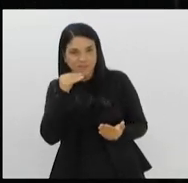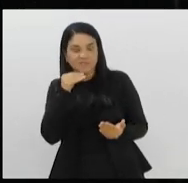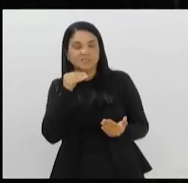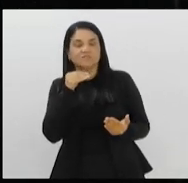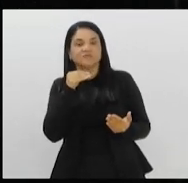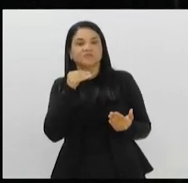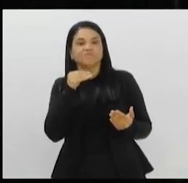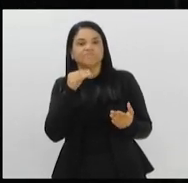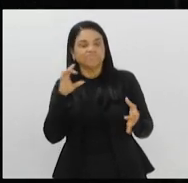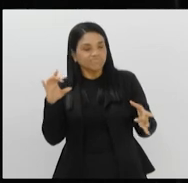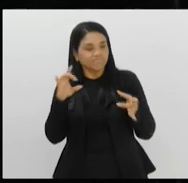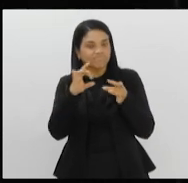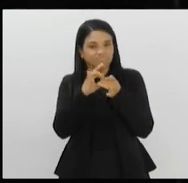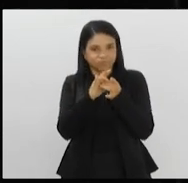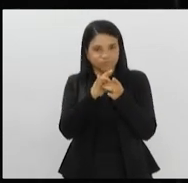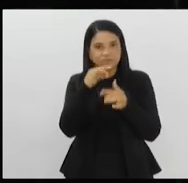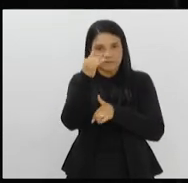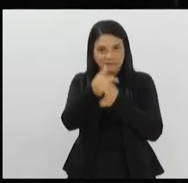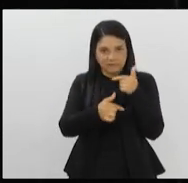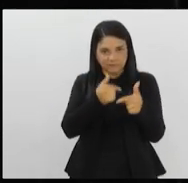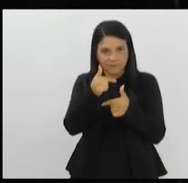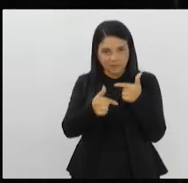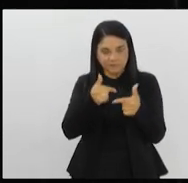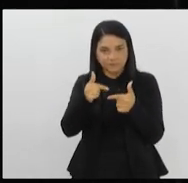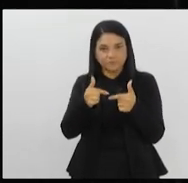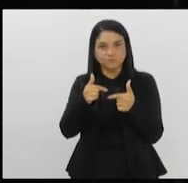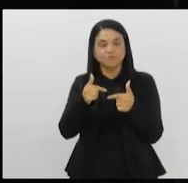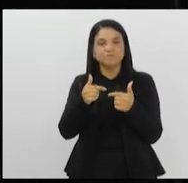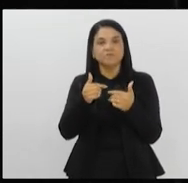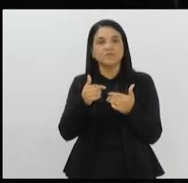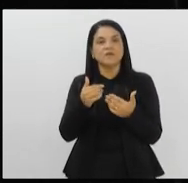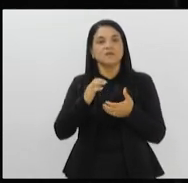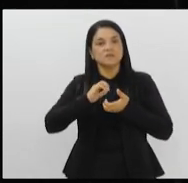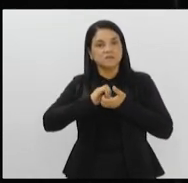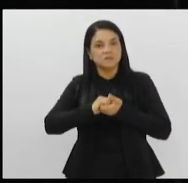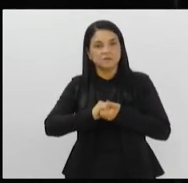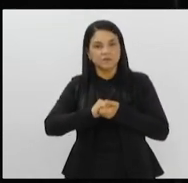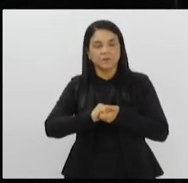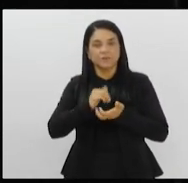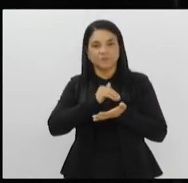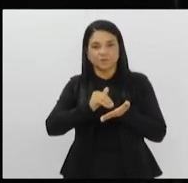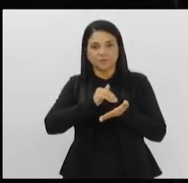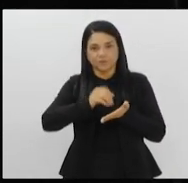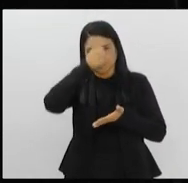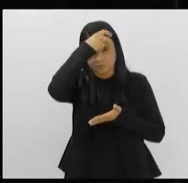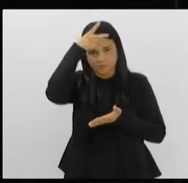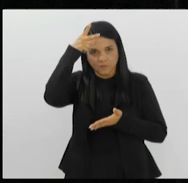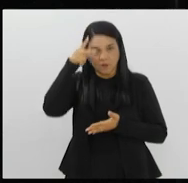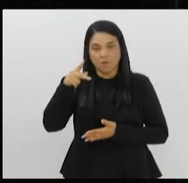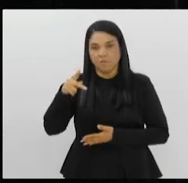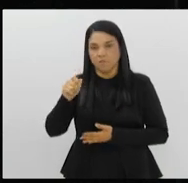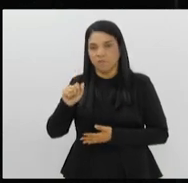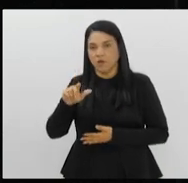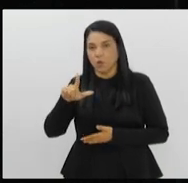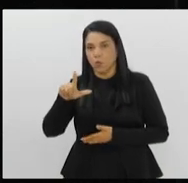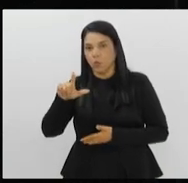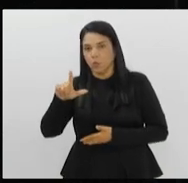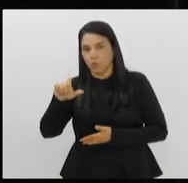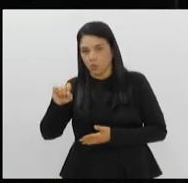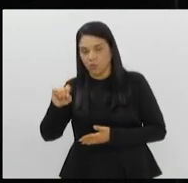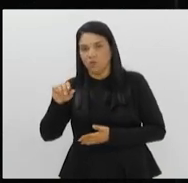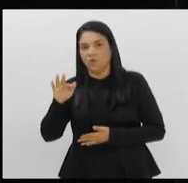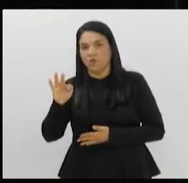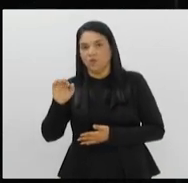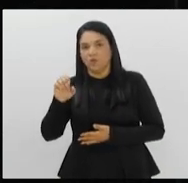desse conjunto de trabalho. Saudar o secretário municipal Paulo Fortunato, né, pela condução